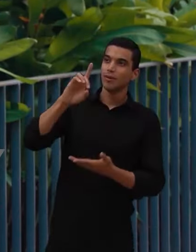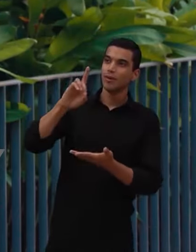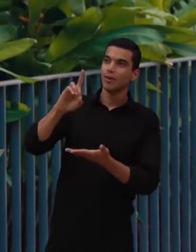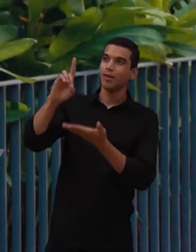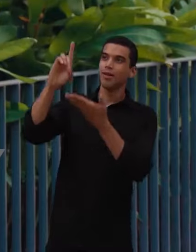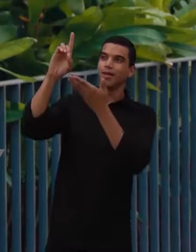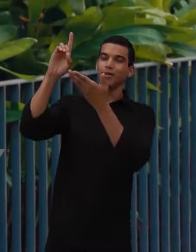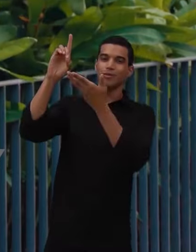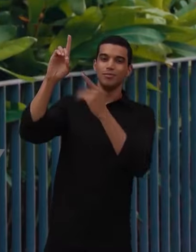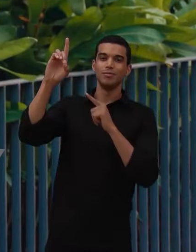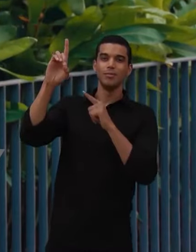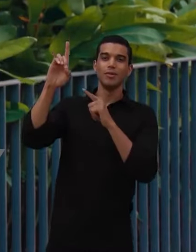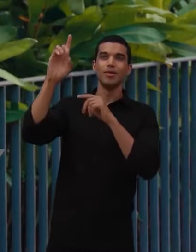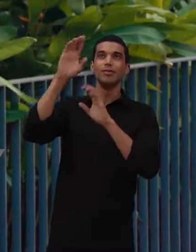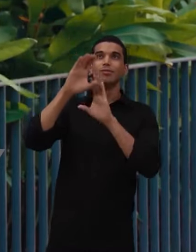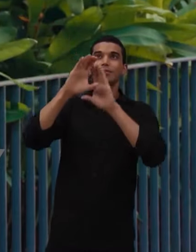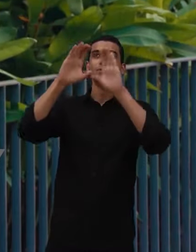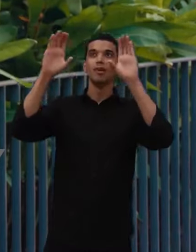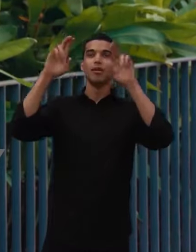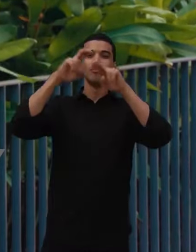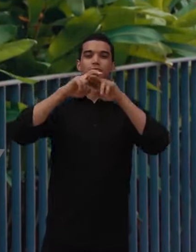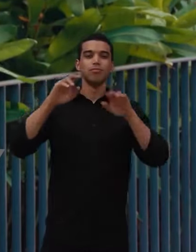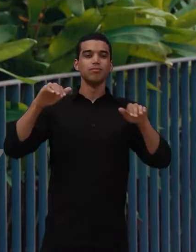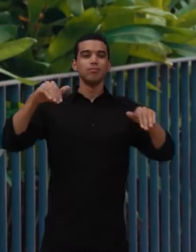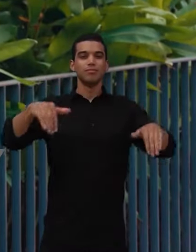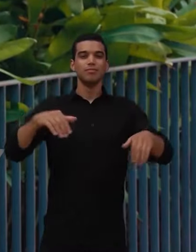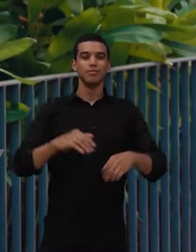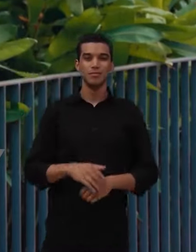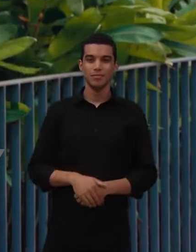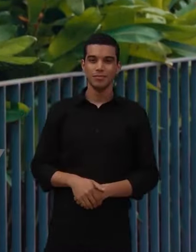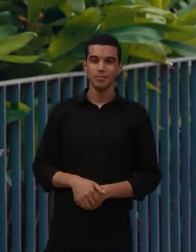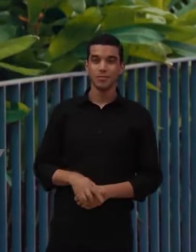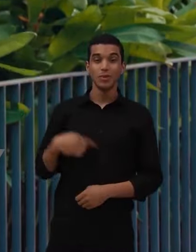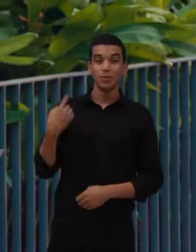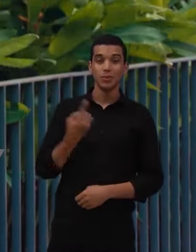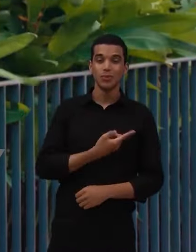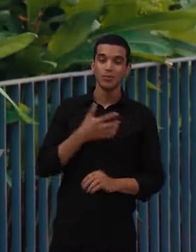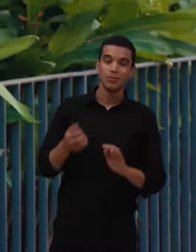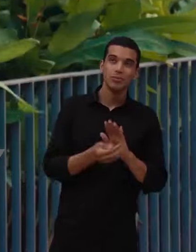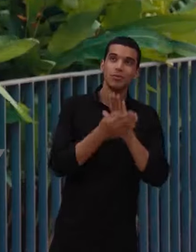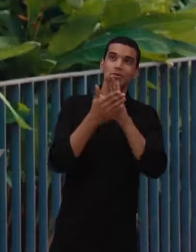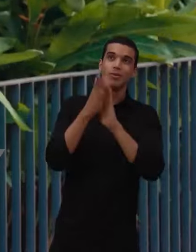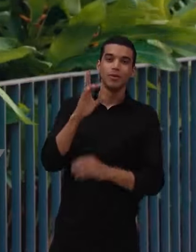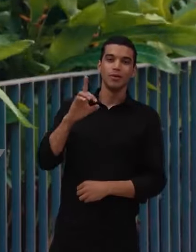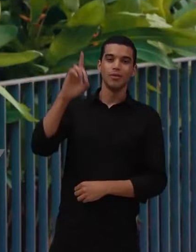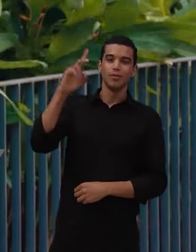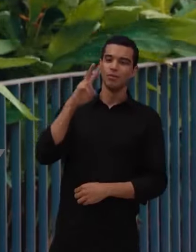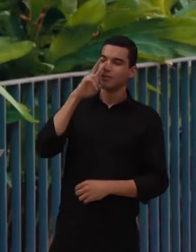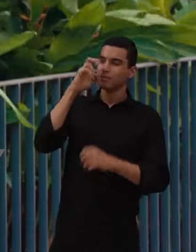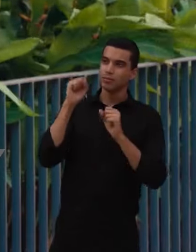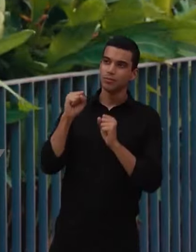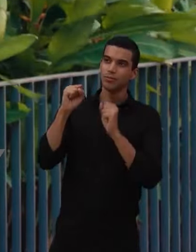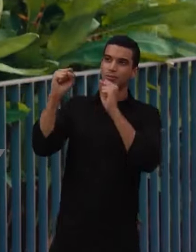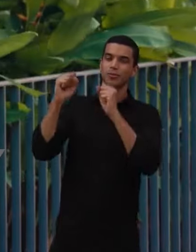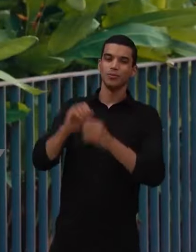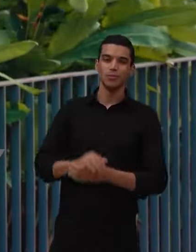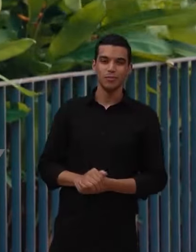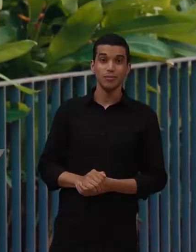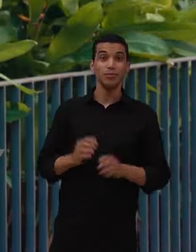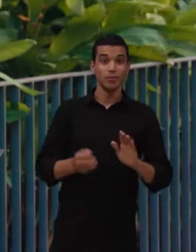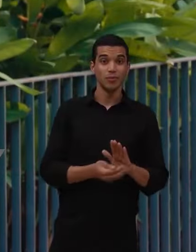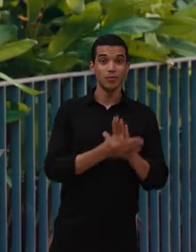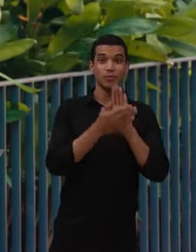a Deus no seu santuário, louvai-o no firmamento do seu poder, louvai-o